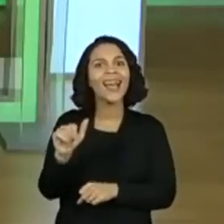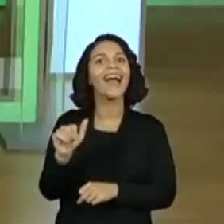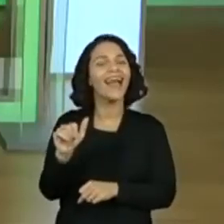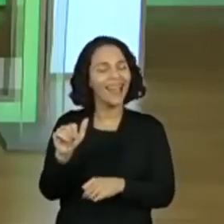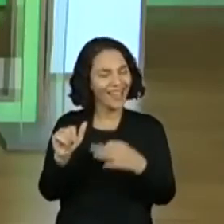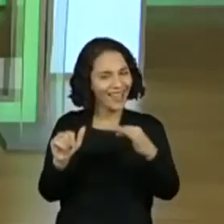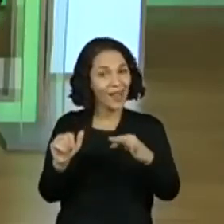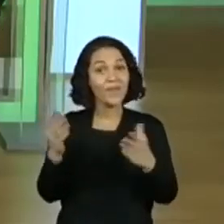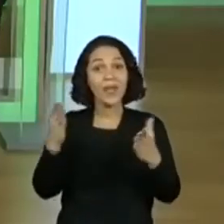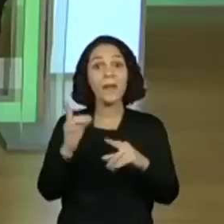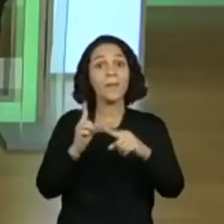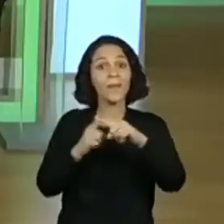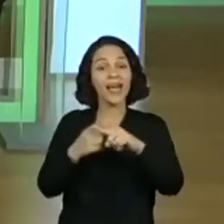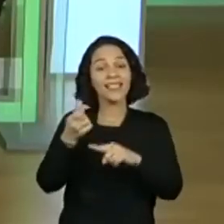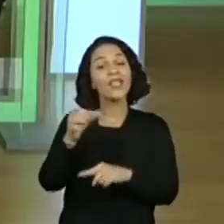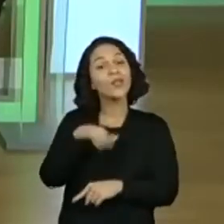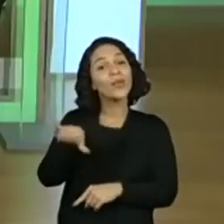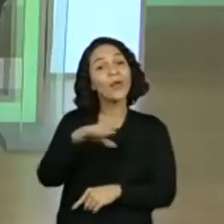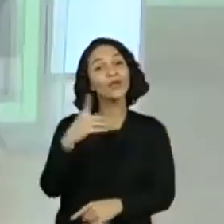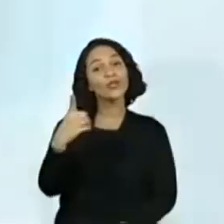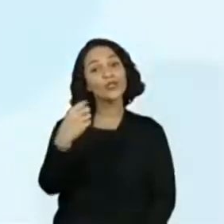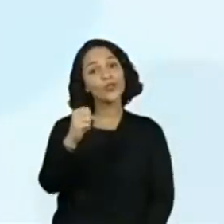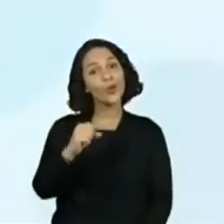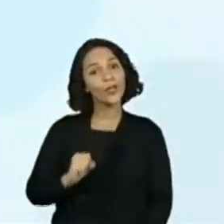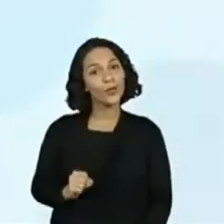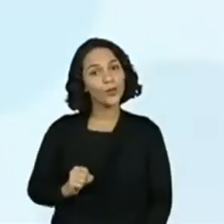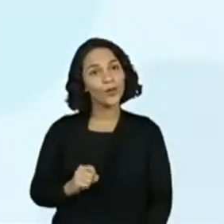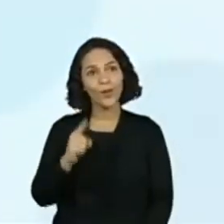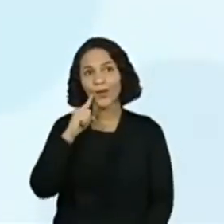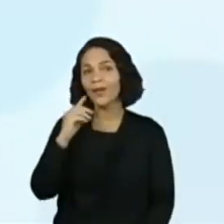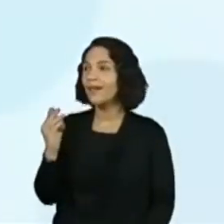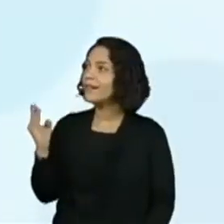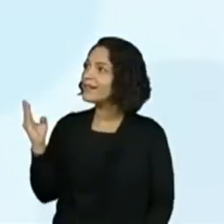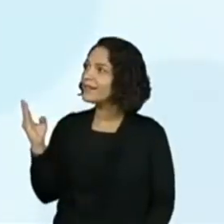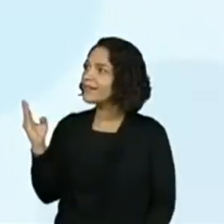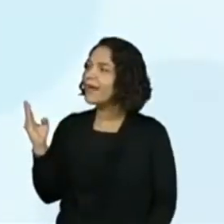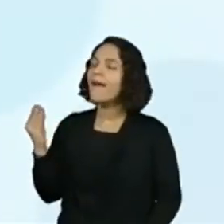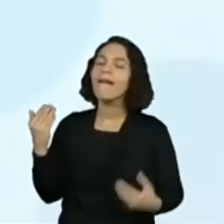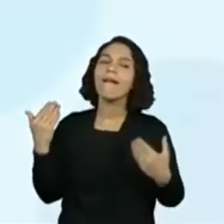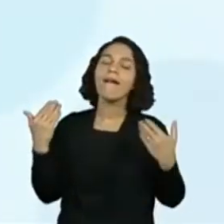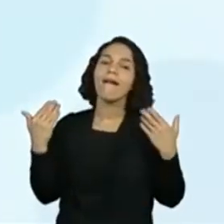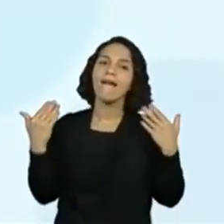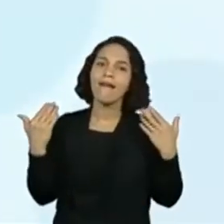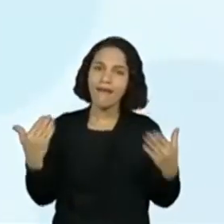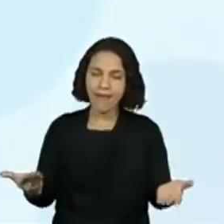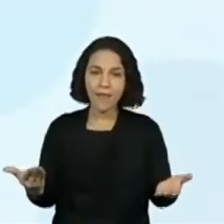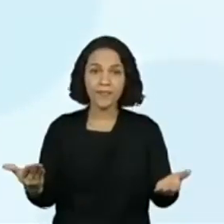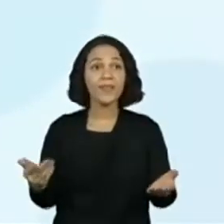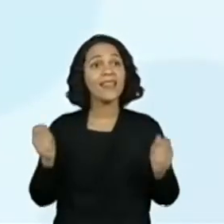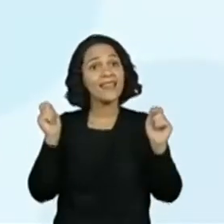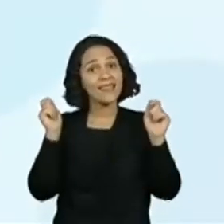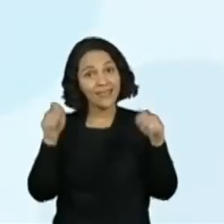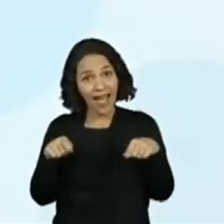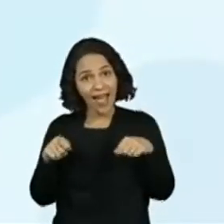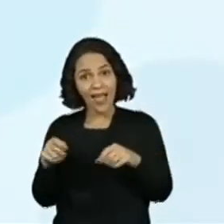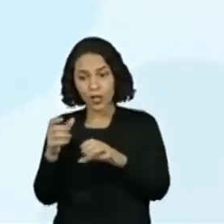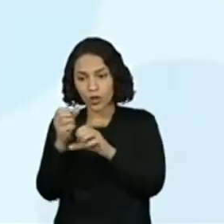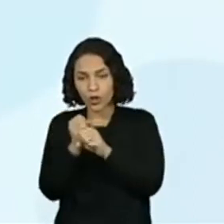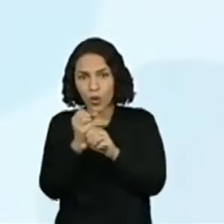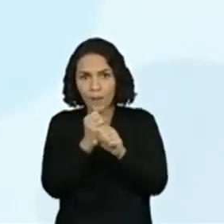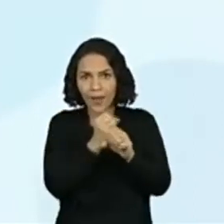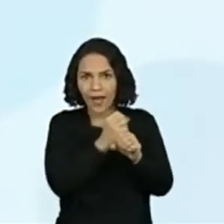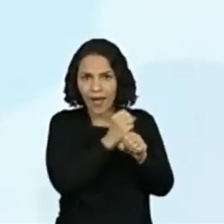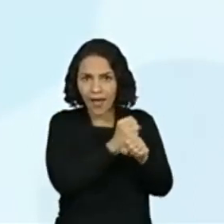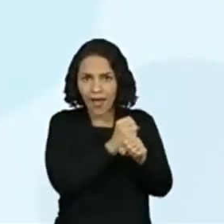vou obter então? 18. 18. Muito bem. Ah, então eu posso somar ali